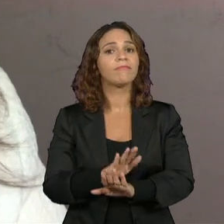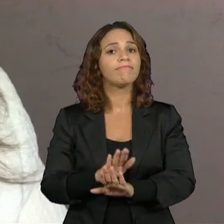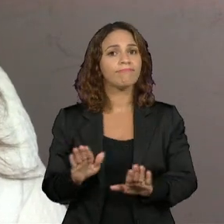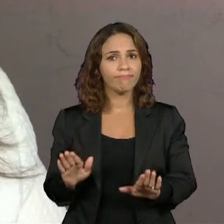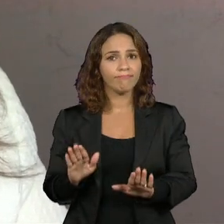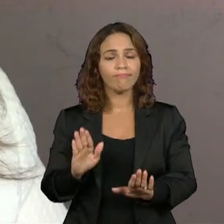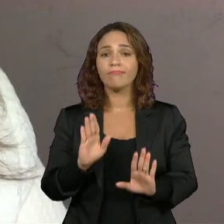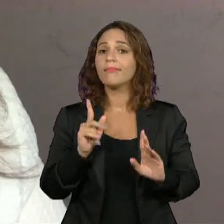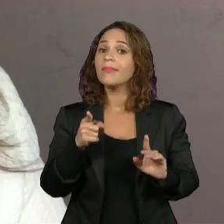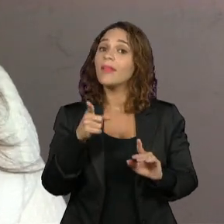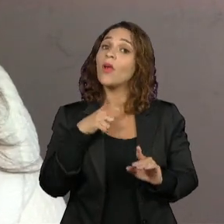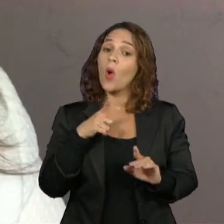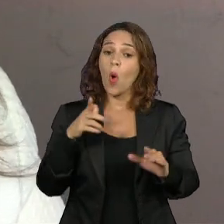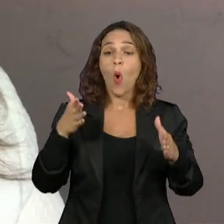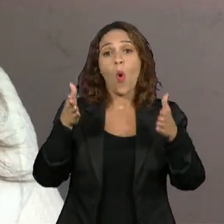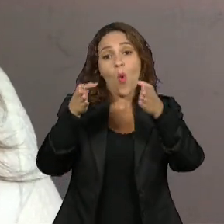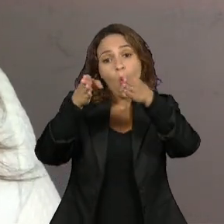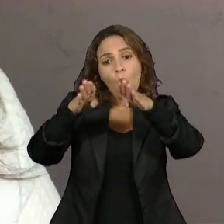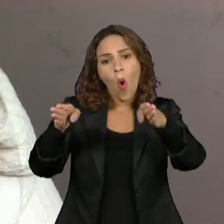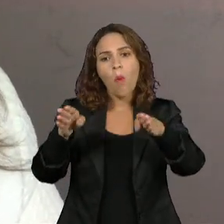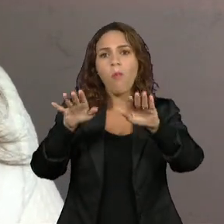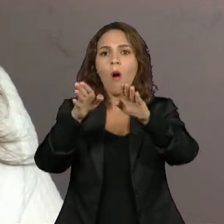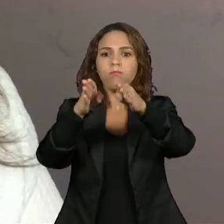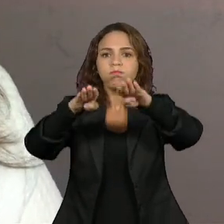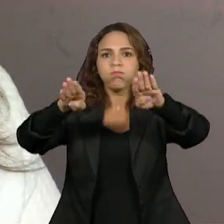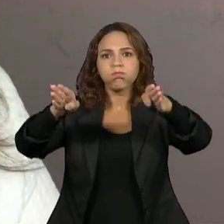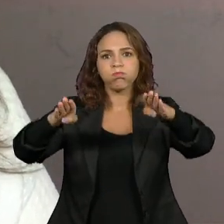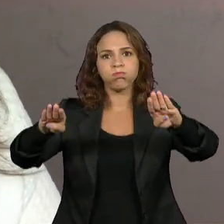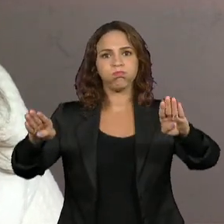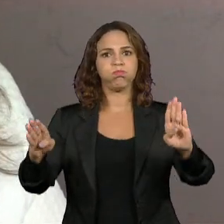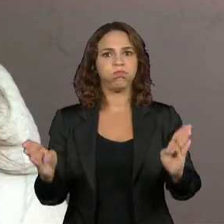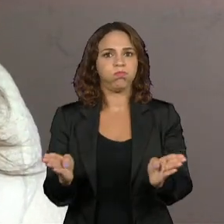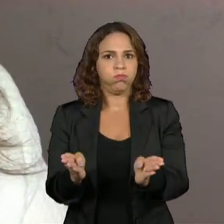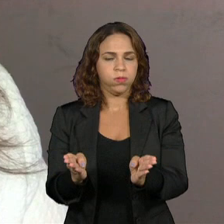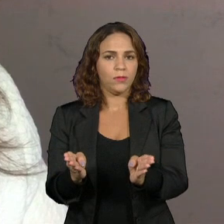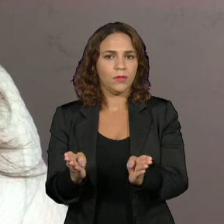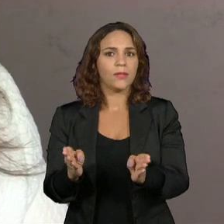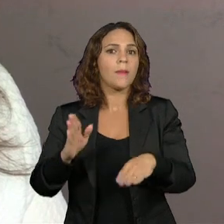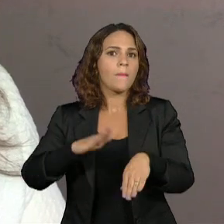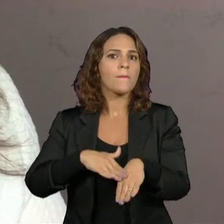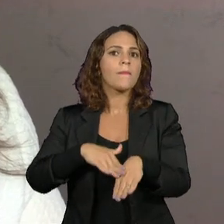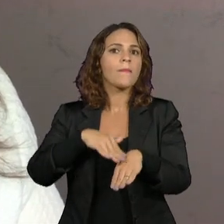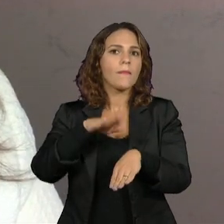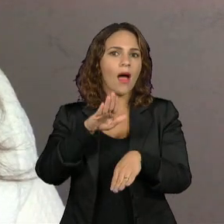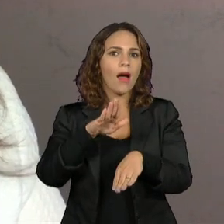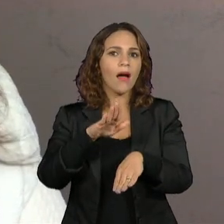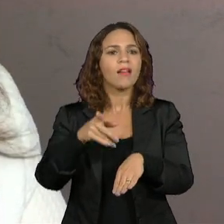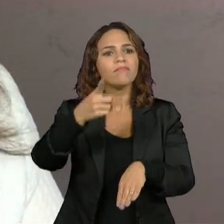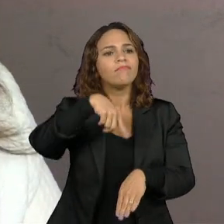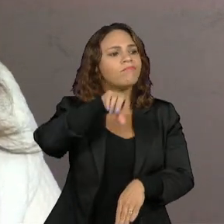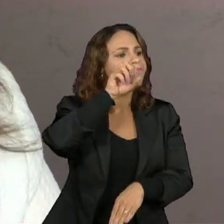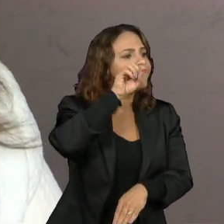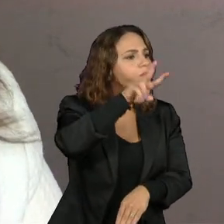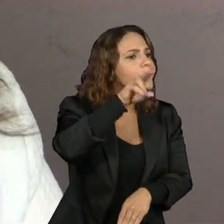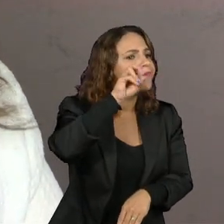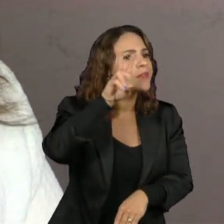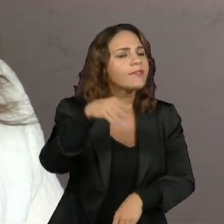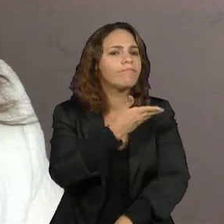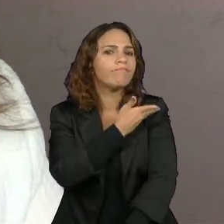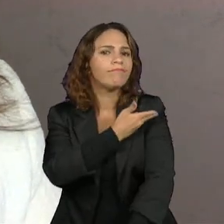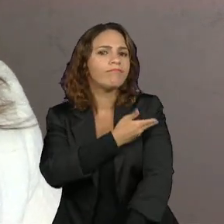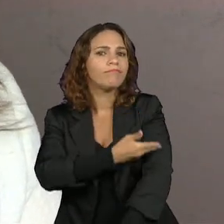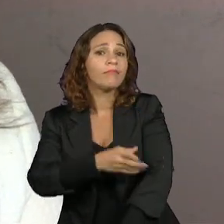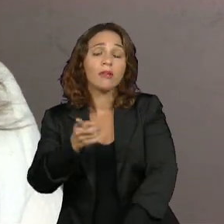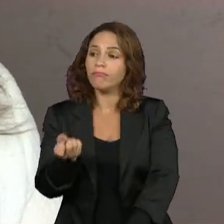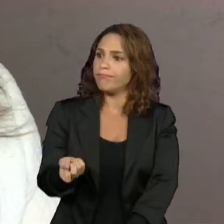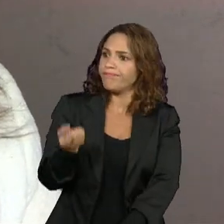pessoa com corpo maior, com uma corpulência diferente daquela que se